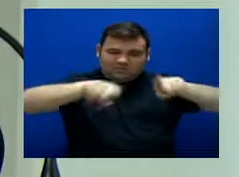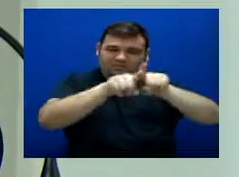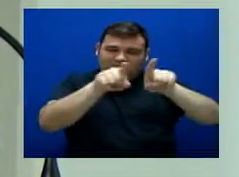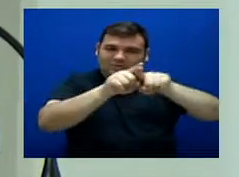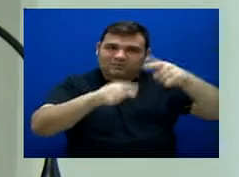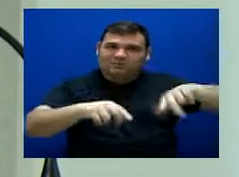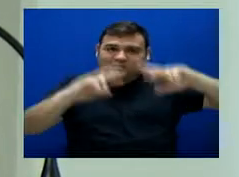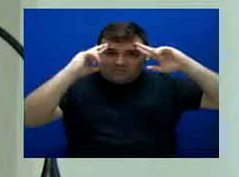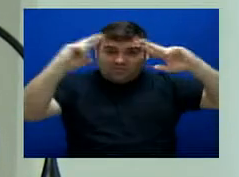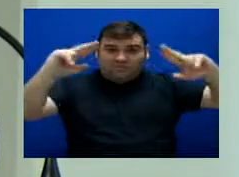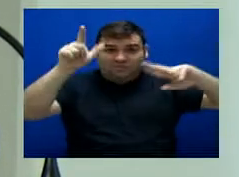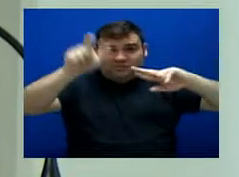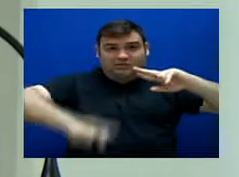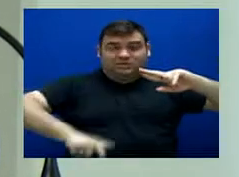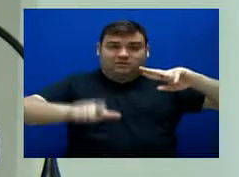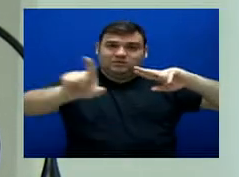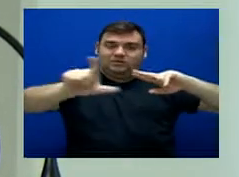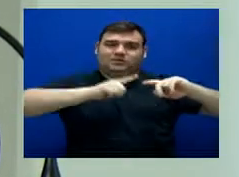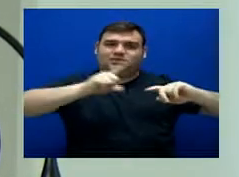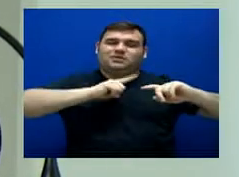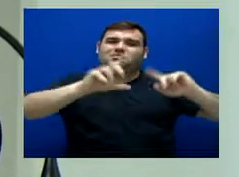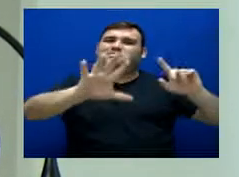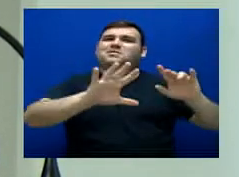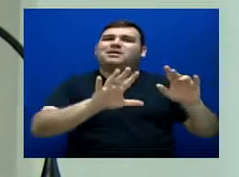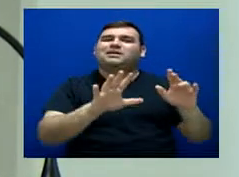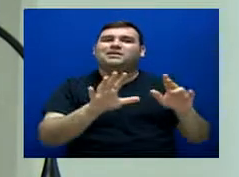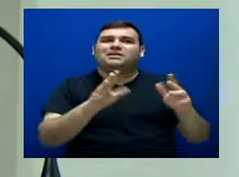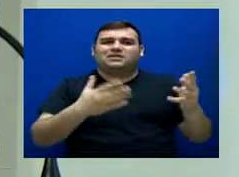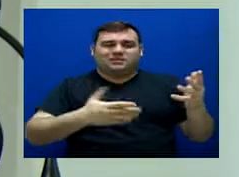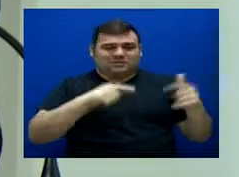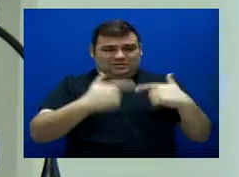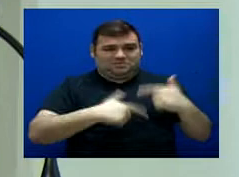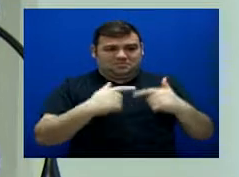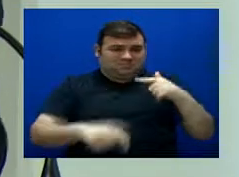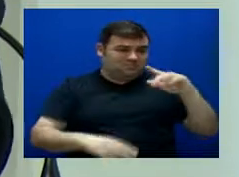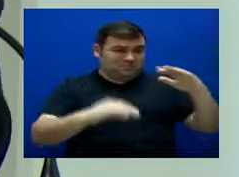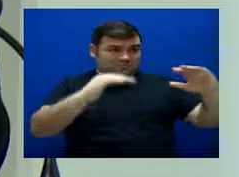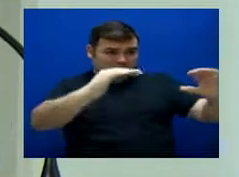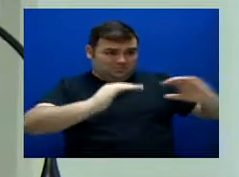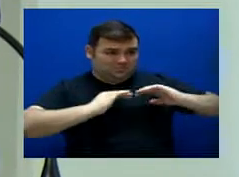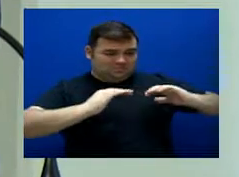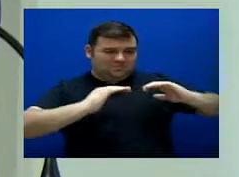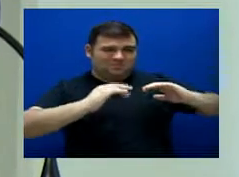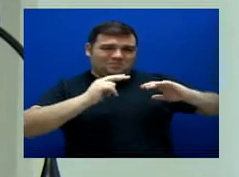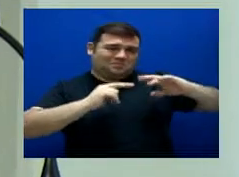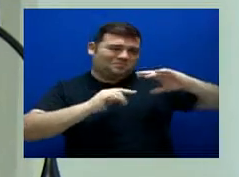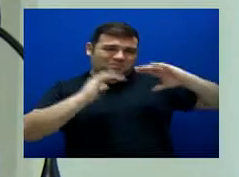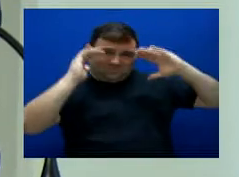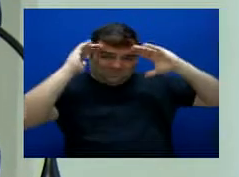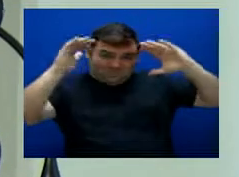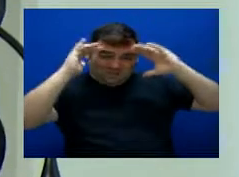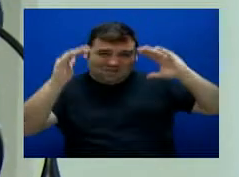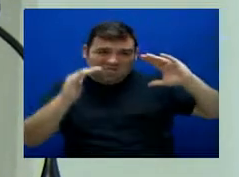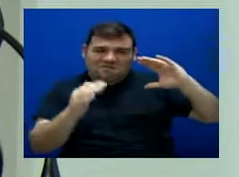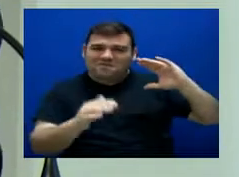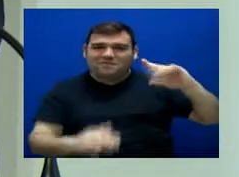que, aliás, respeito aquela pessoa que está lá, mas um servidor público sujeitar um papel